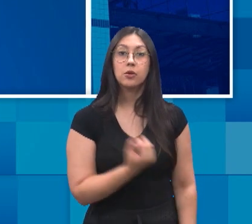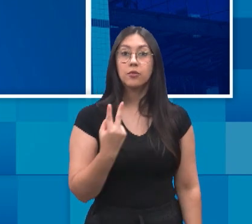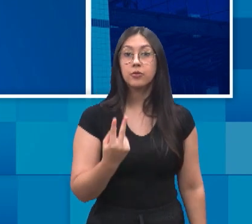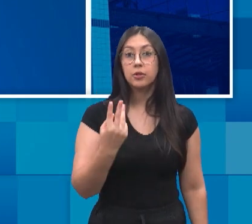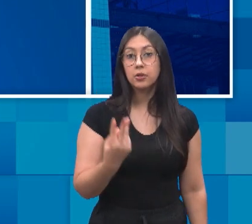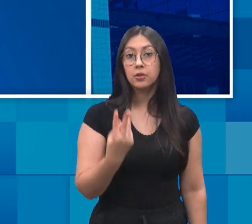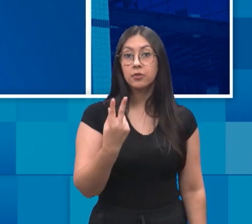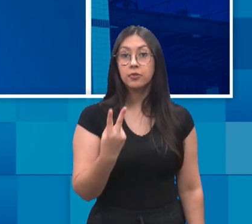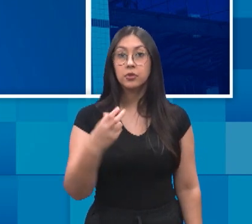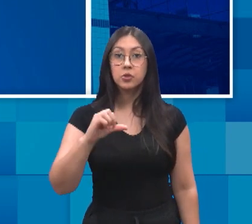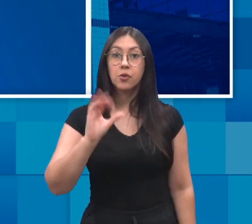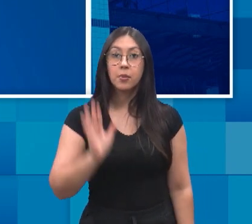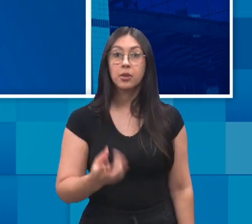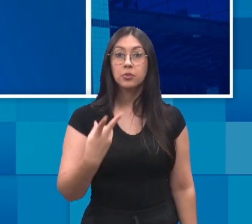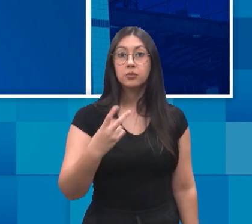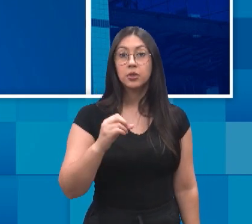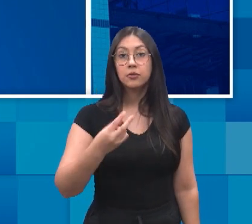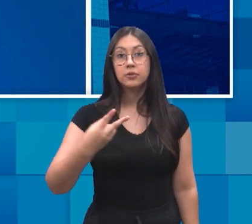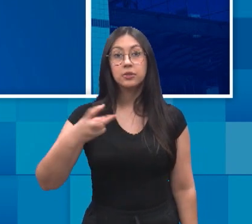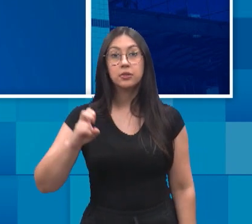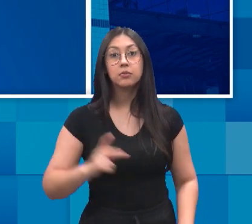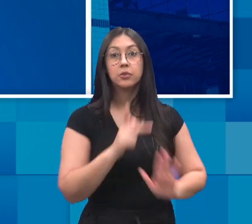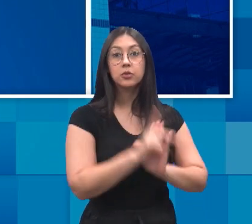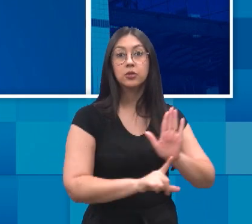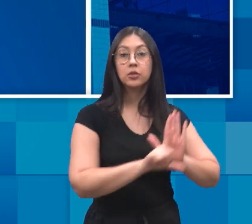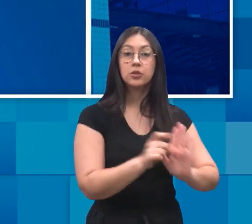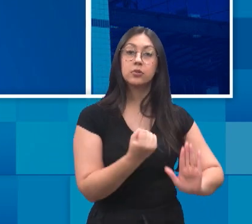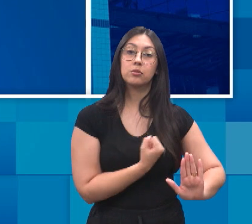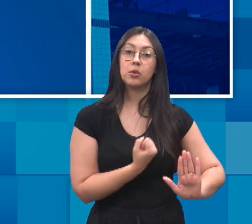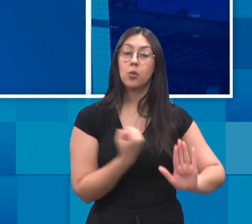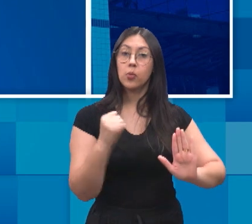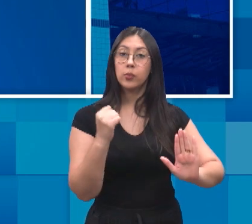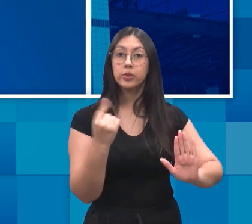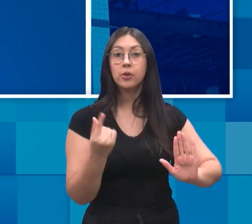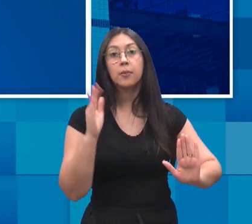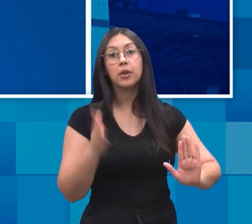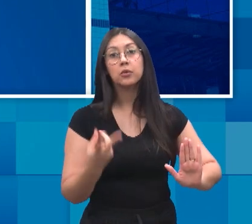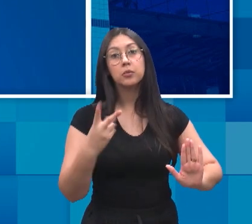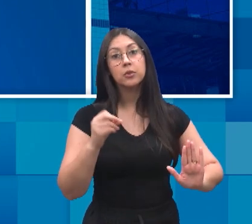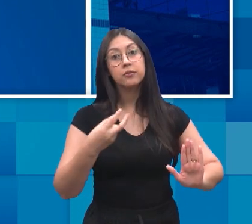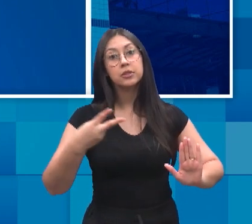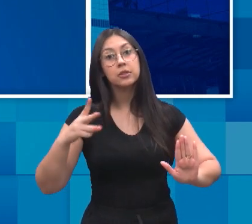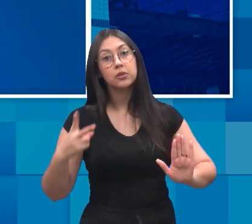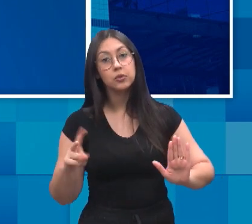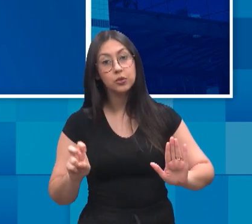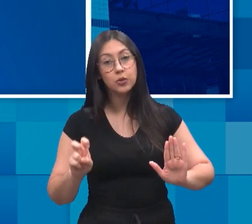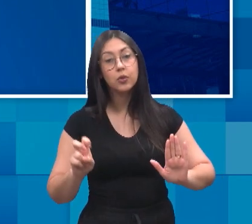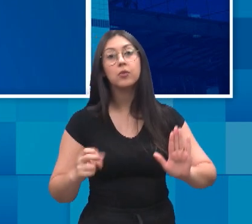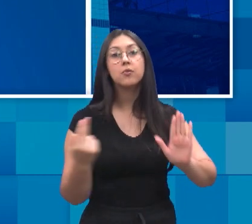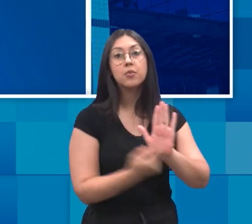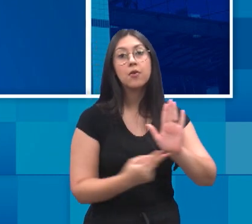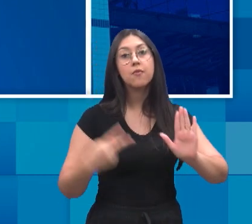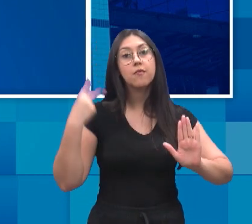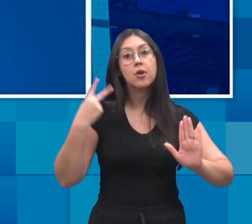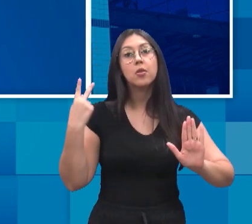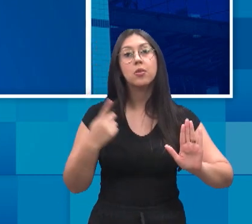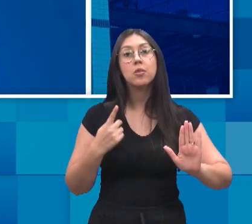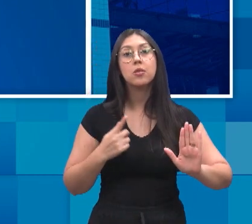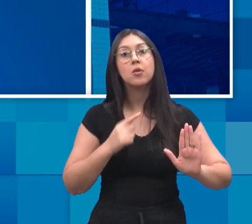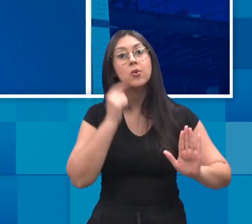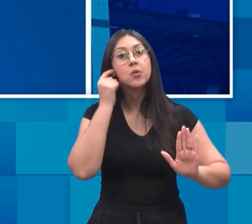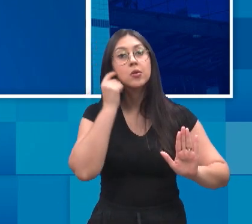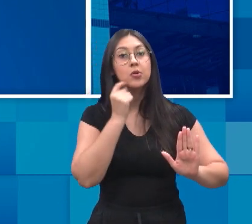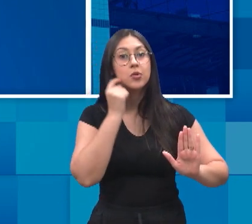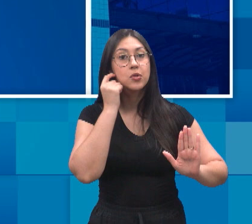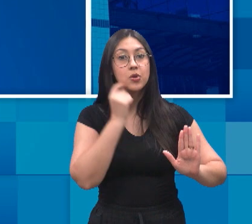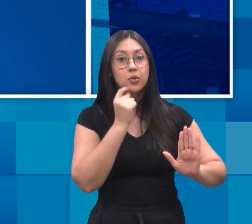2329/2025, projeto de lei número 81/2025. Autoria vereador Gilson Campos. Dispõe sobre a implementação de faixa